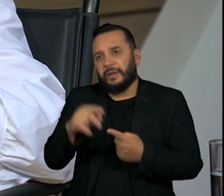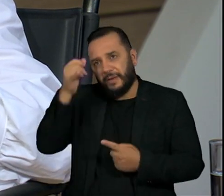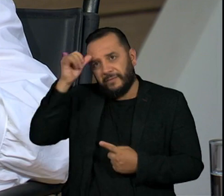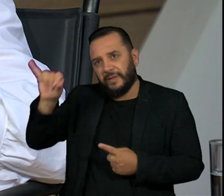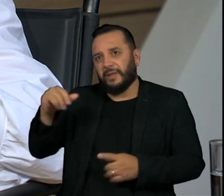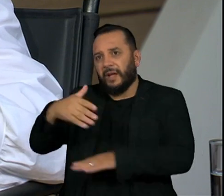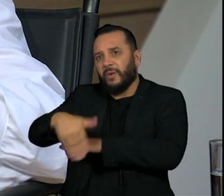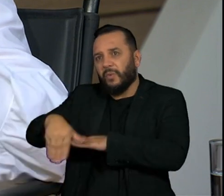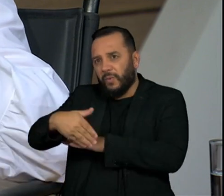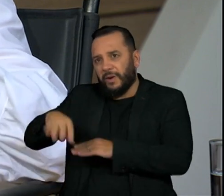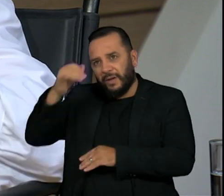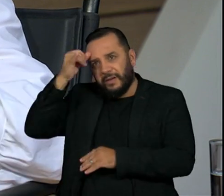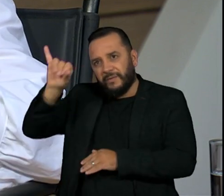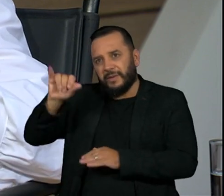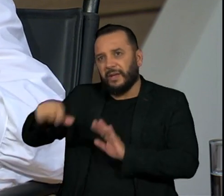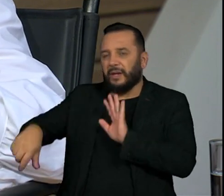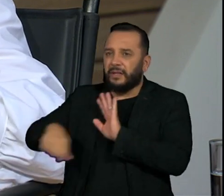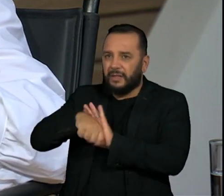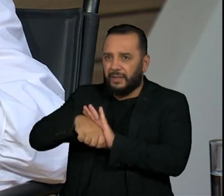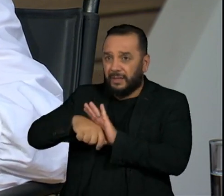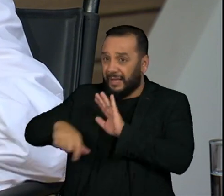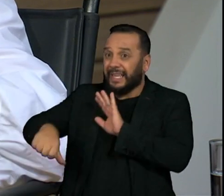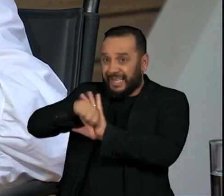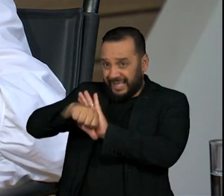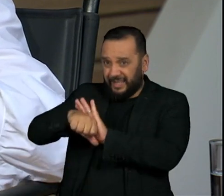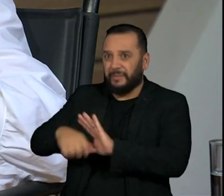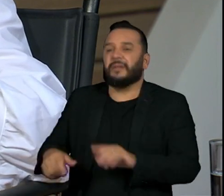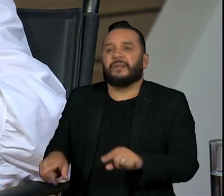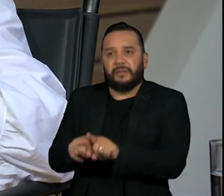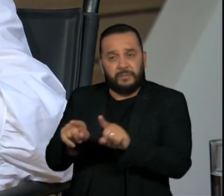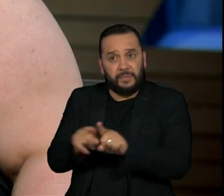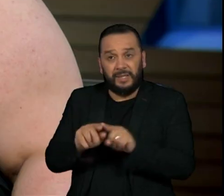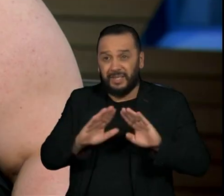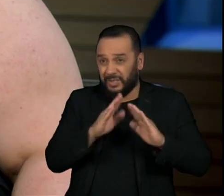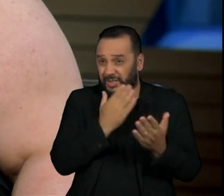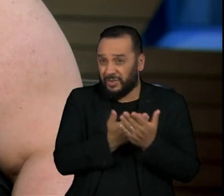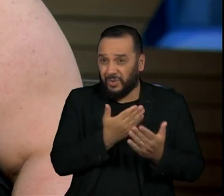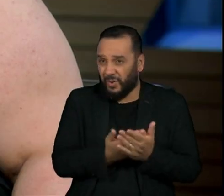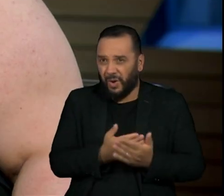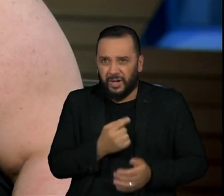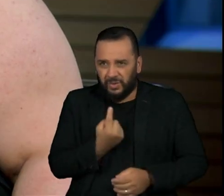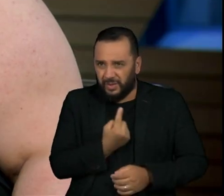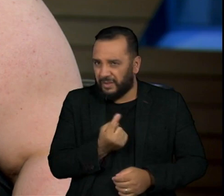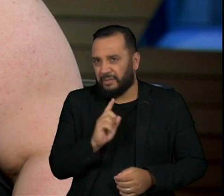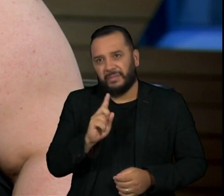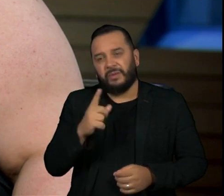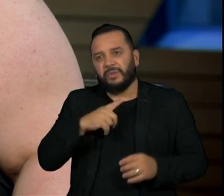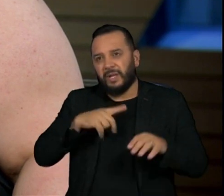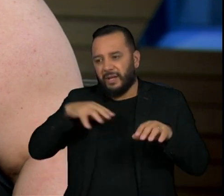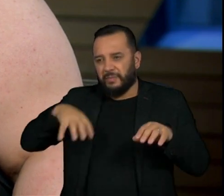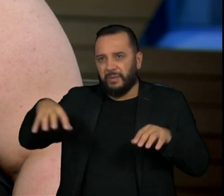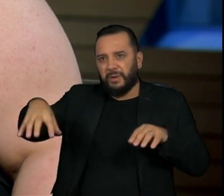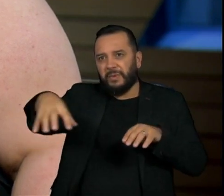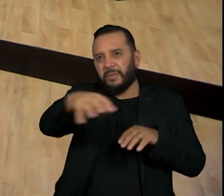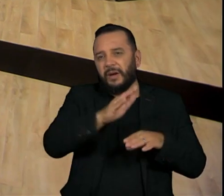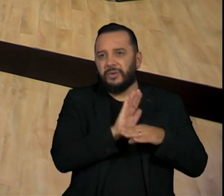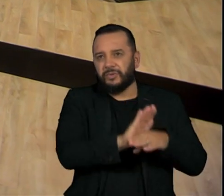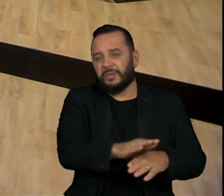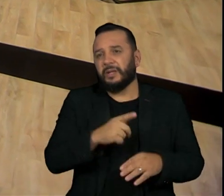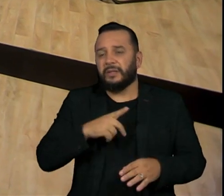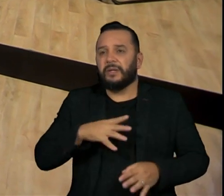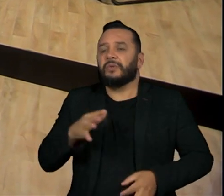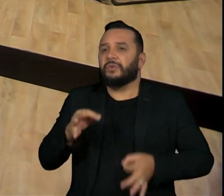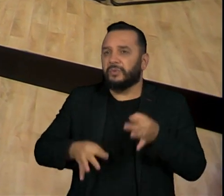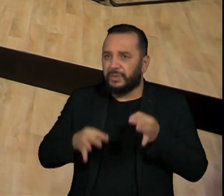se envolvendo em crimes. Então, a escola é um fator de proteção, mas ela sozinha dá conta? Não. Temos a Vara da Infância e Juventude, o